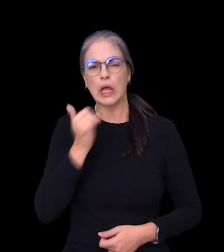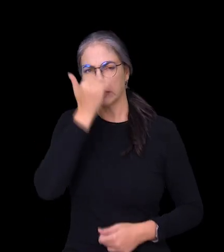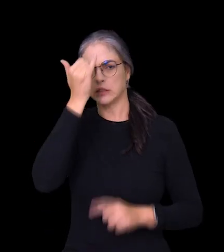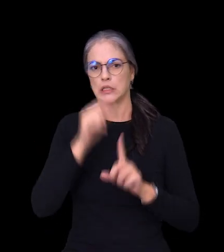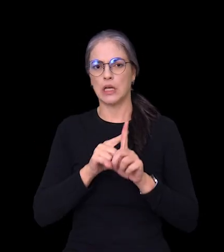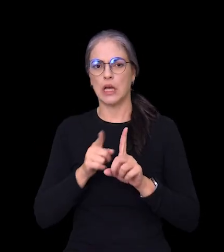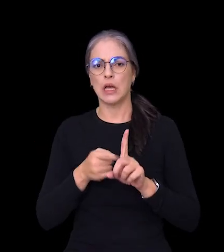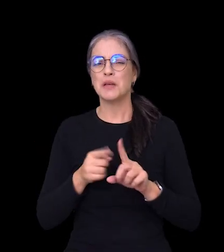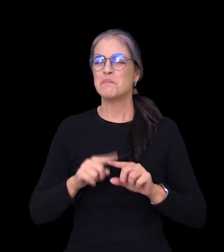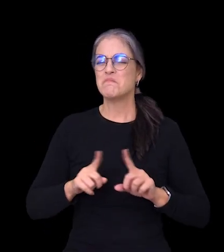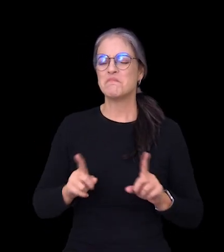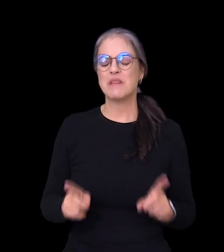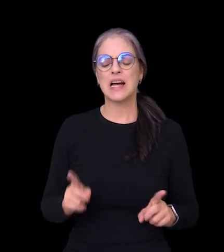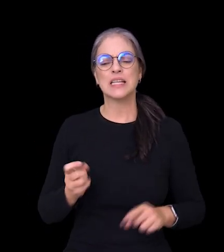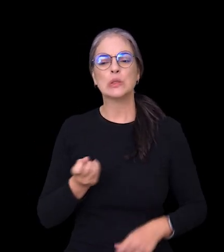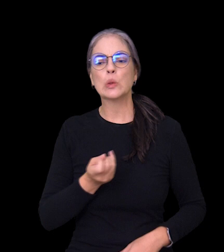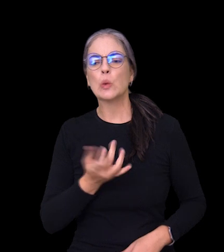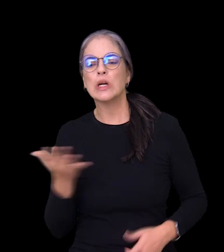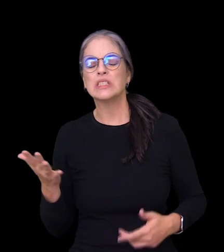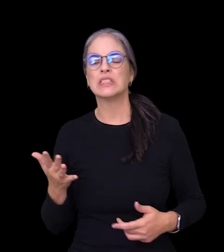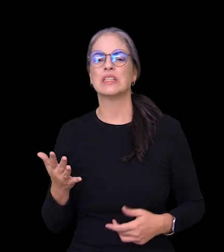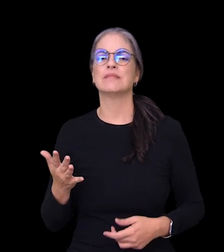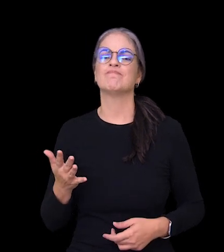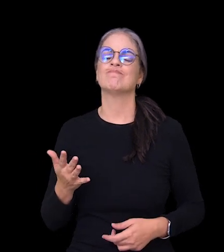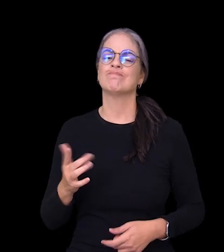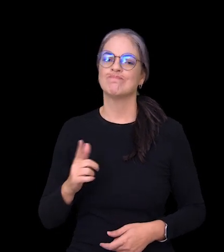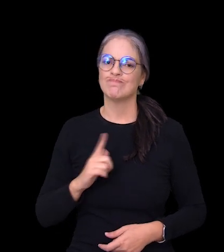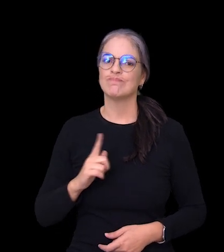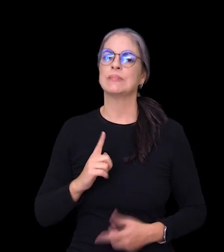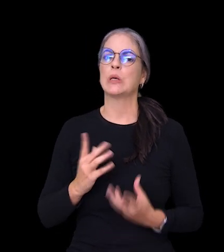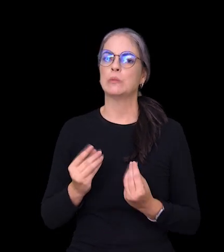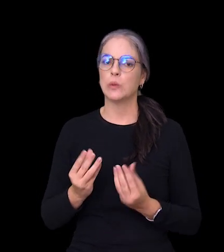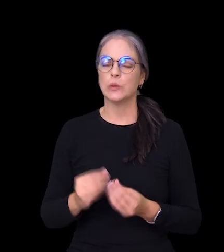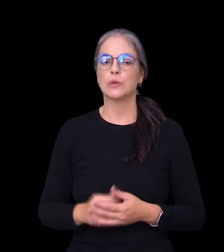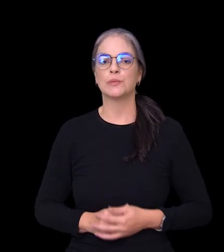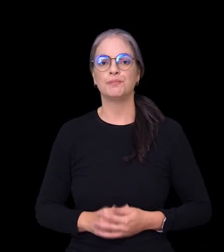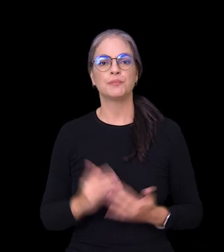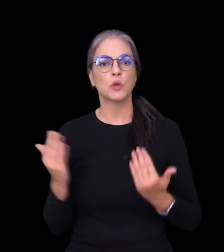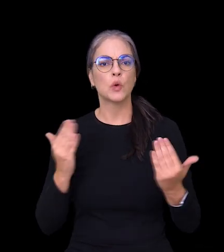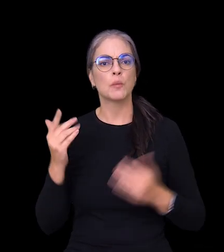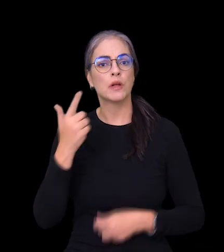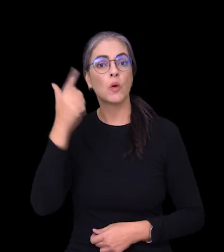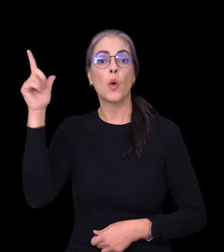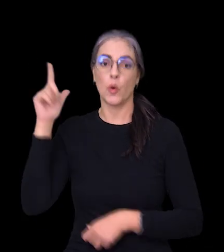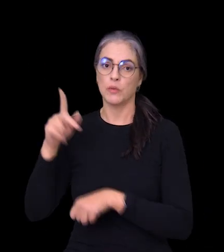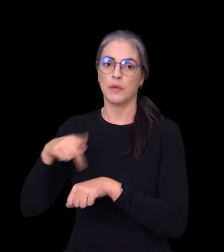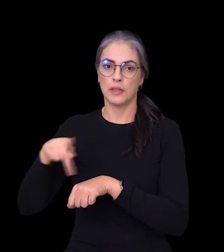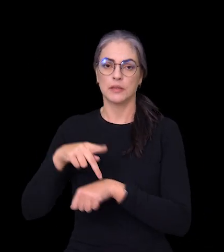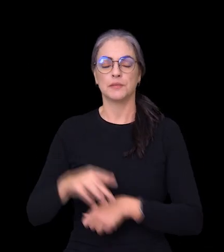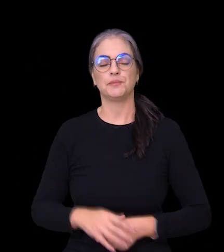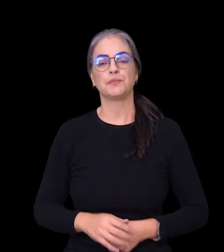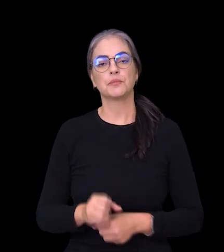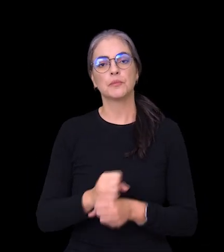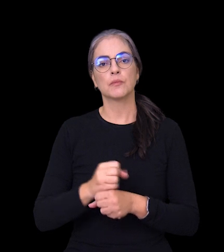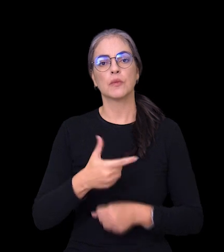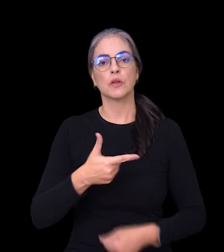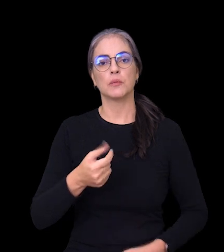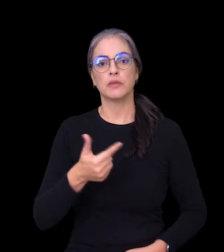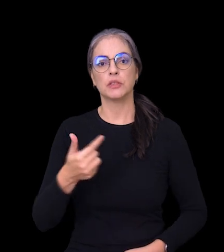mas as taxas ainda podem ser consideradas relativamente altas em relação a outros países. Em